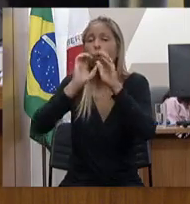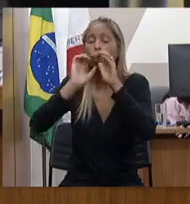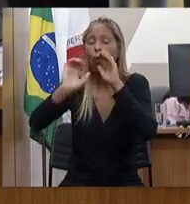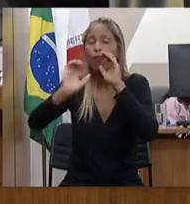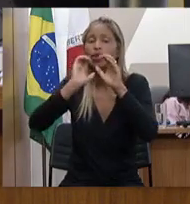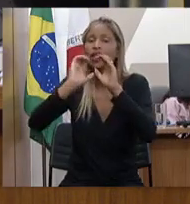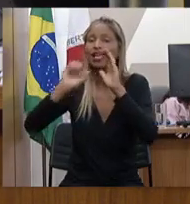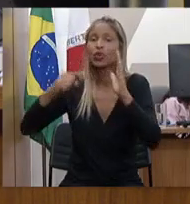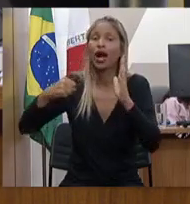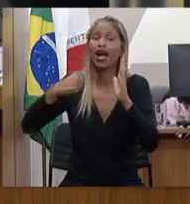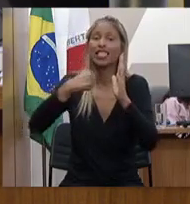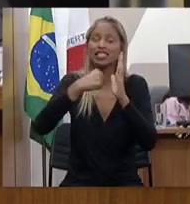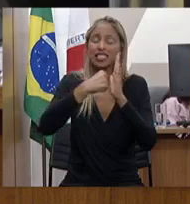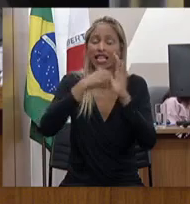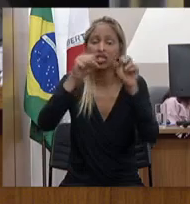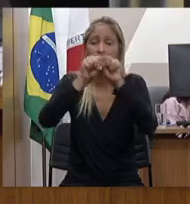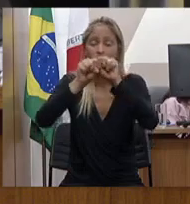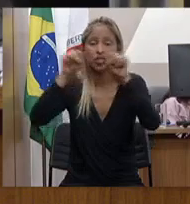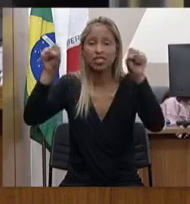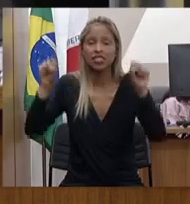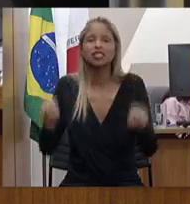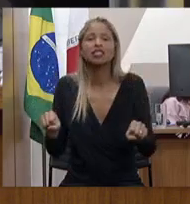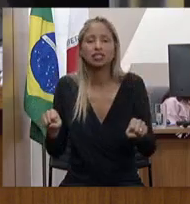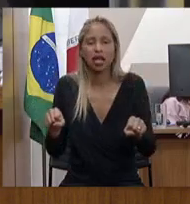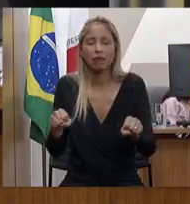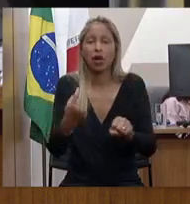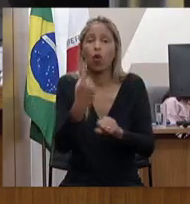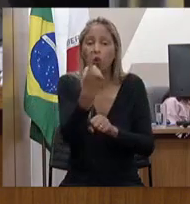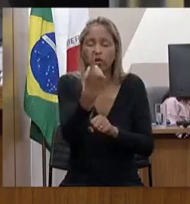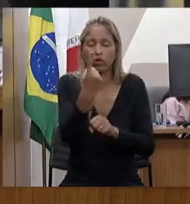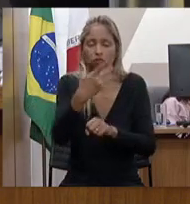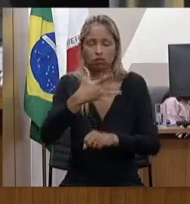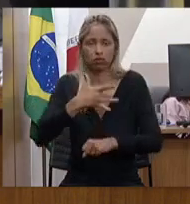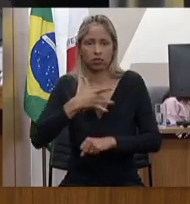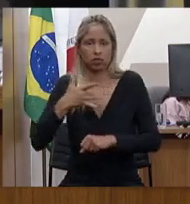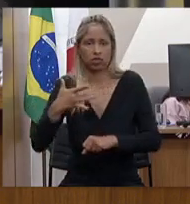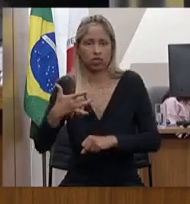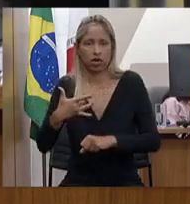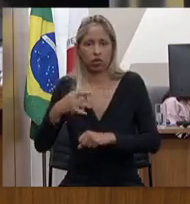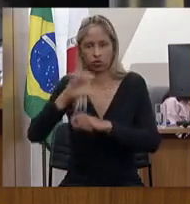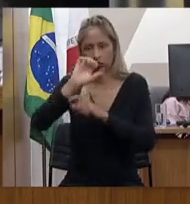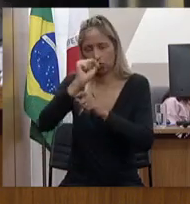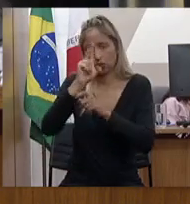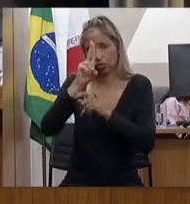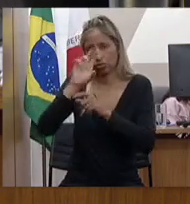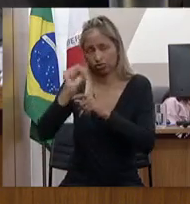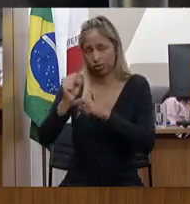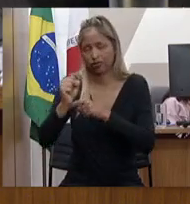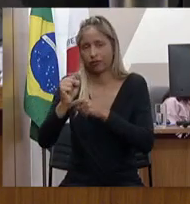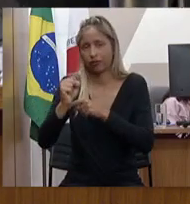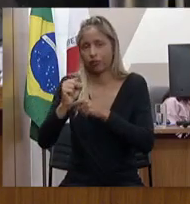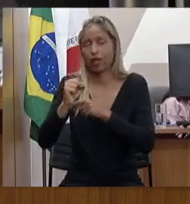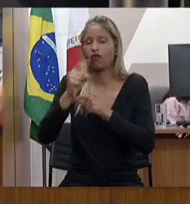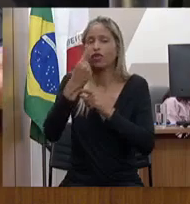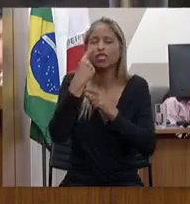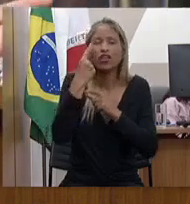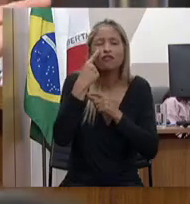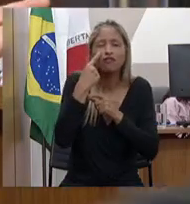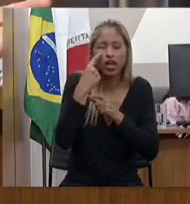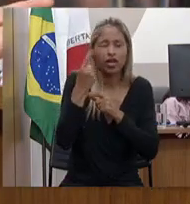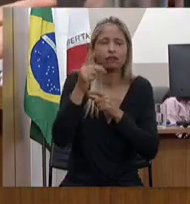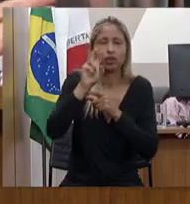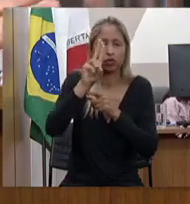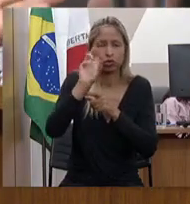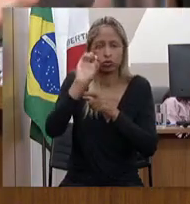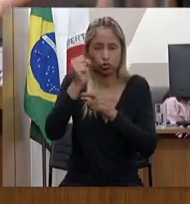desse acidente ao sistema ao sistema único de saúde então agora quando você pega os números do sistema de